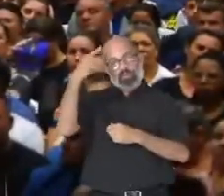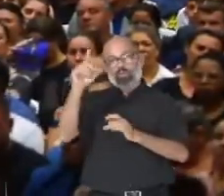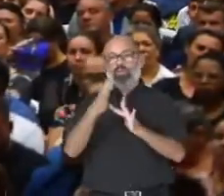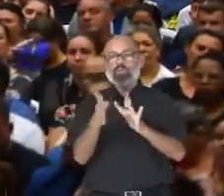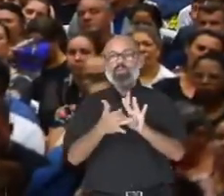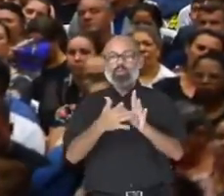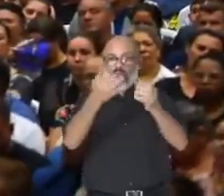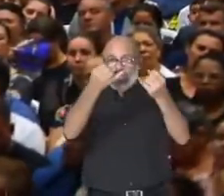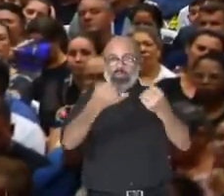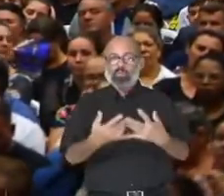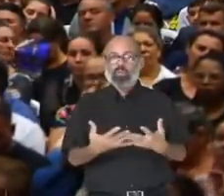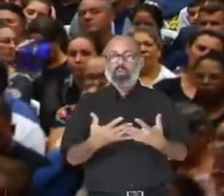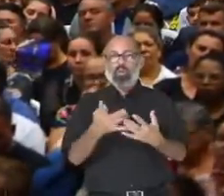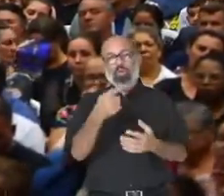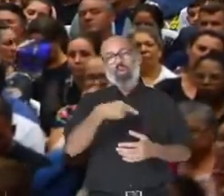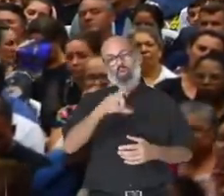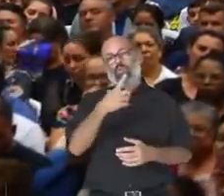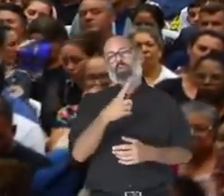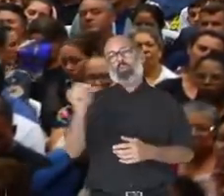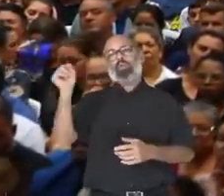falou: eu estou indo embora,